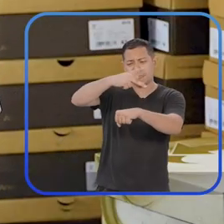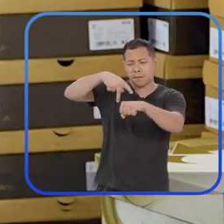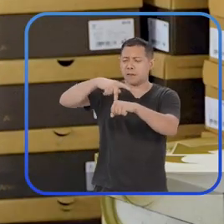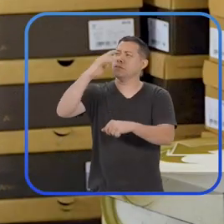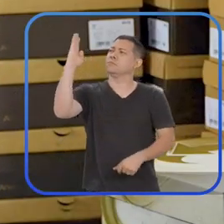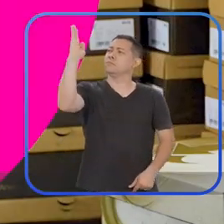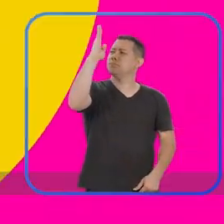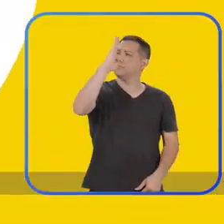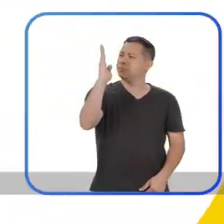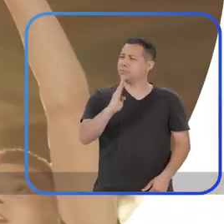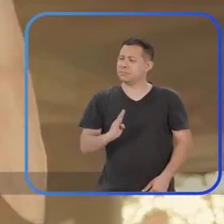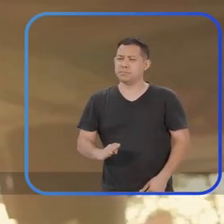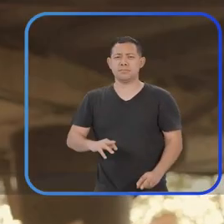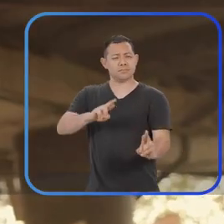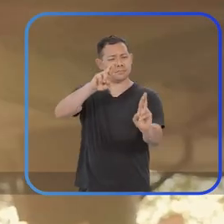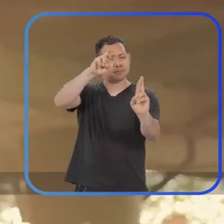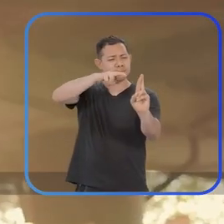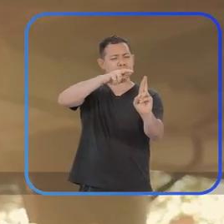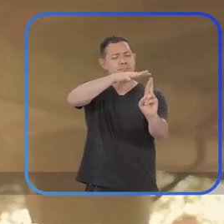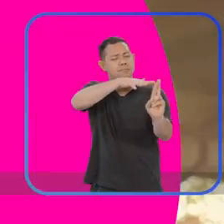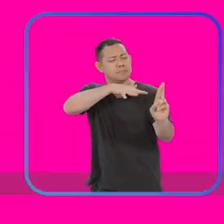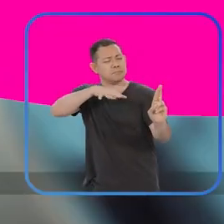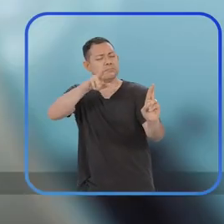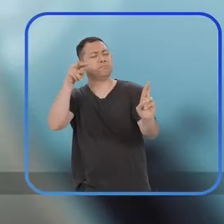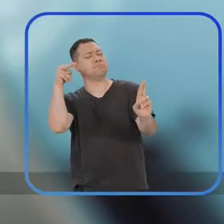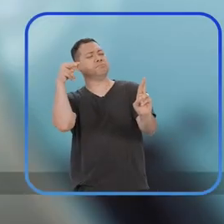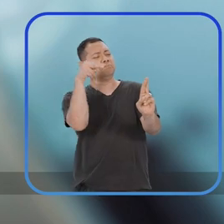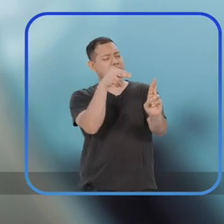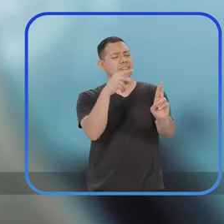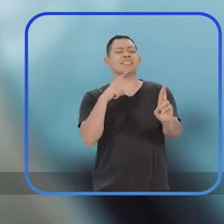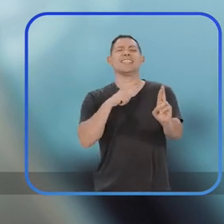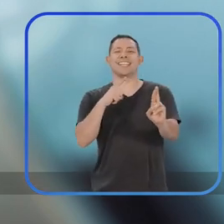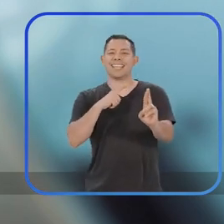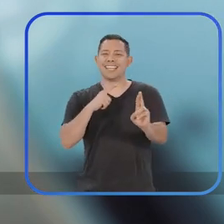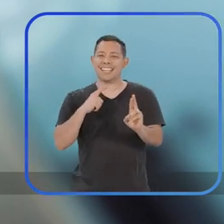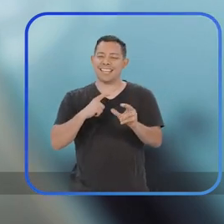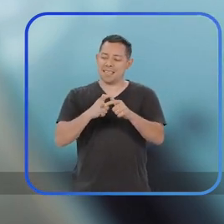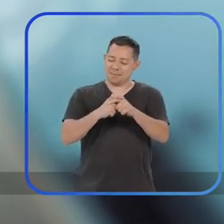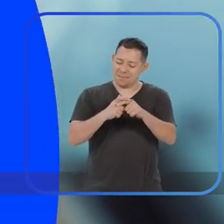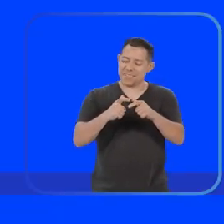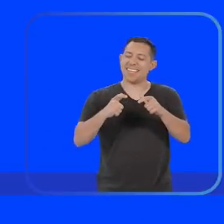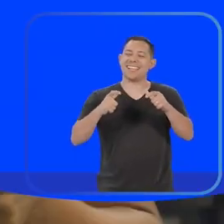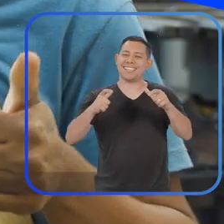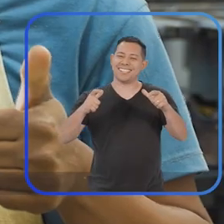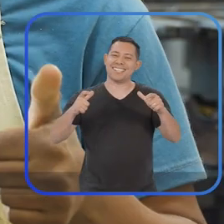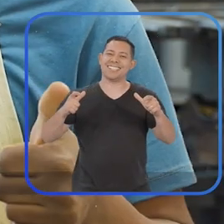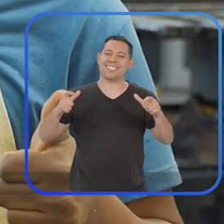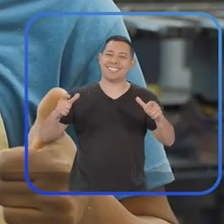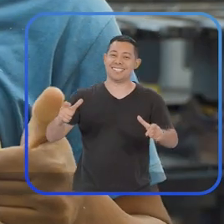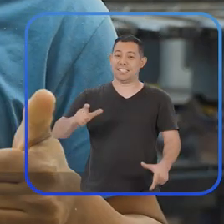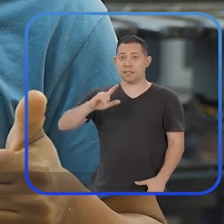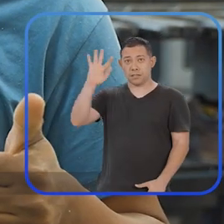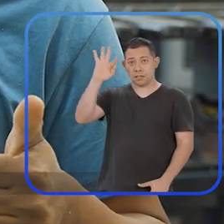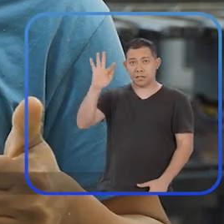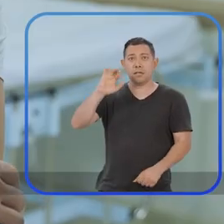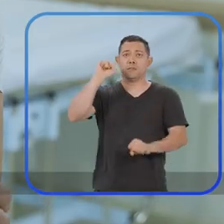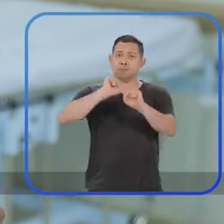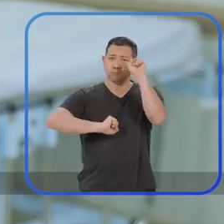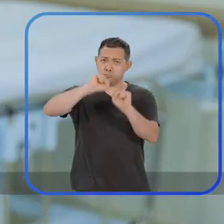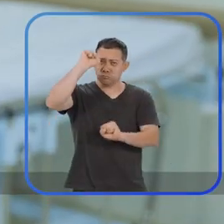Brasil adentro. É hoje referência muito além da região. Retomou